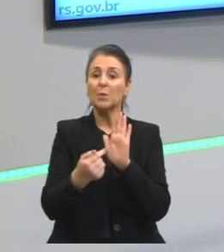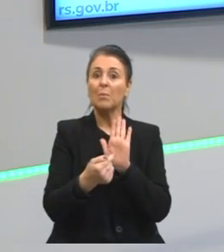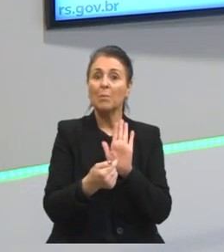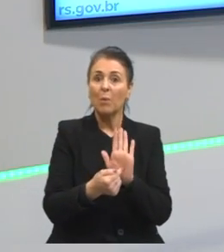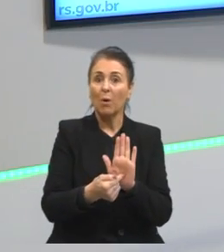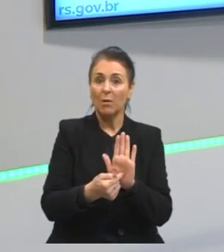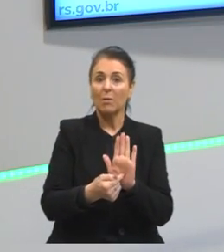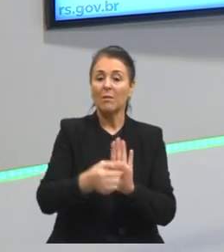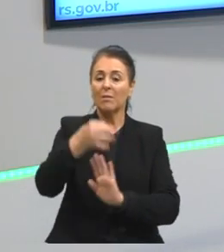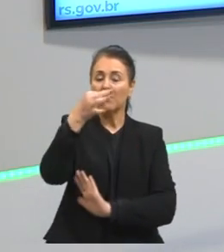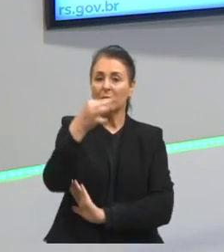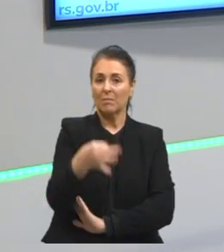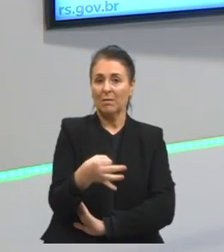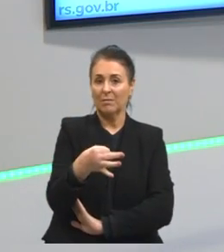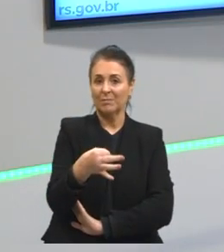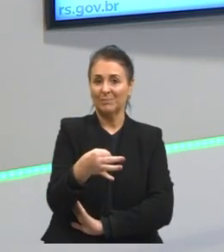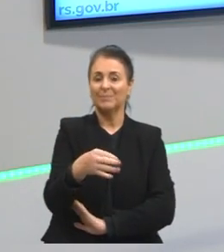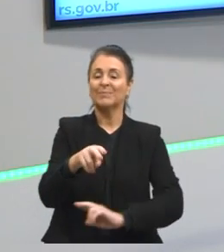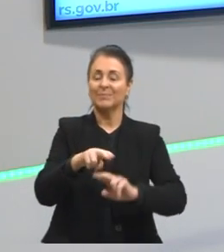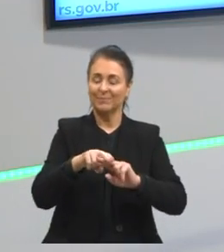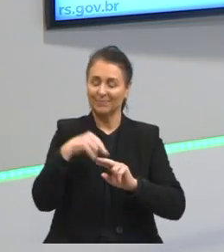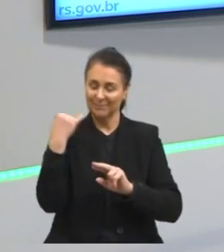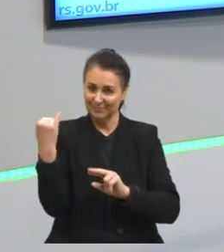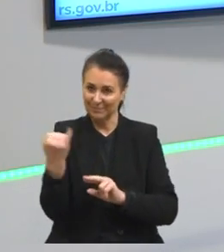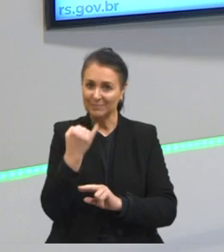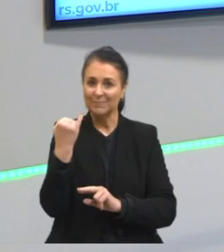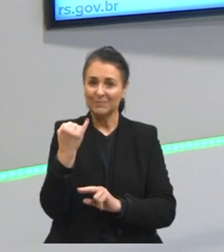Essa é a função ali dos nossos artigos.